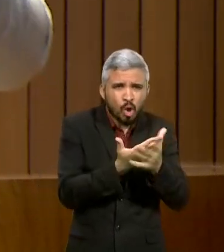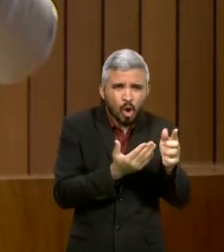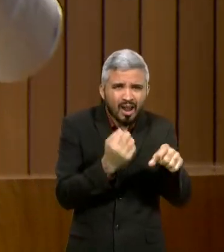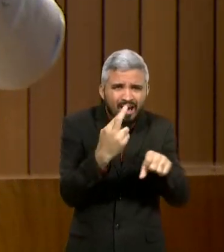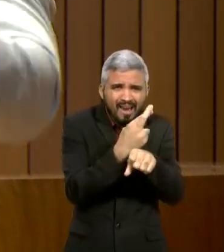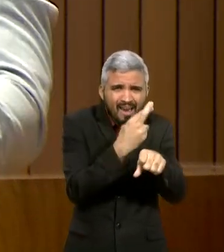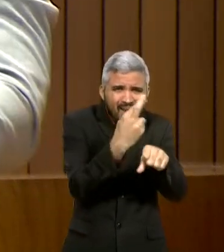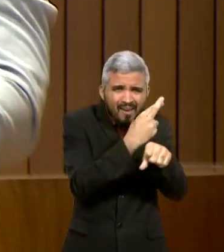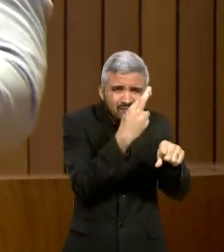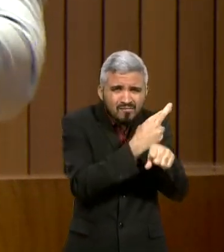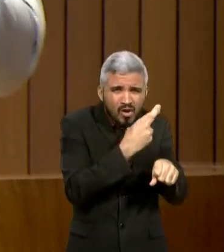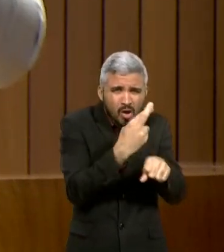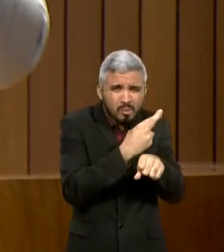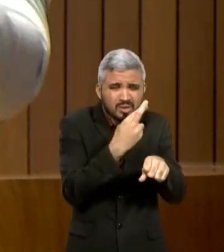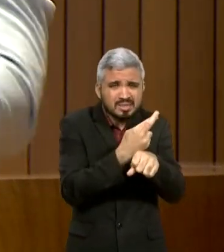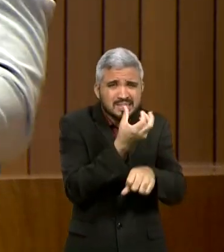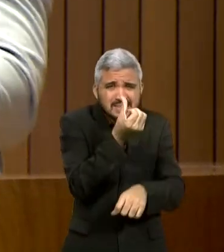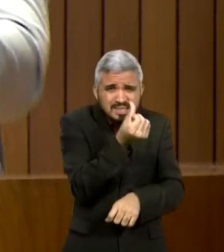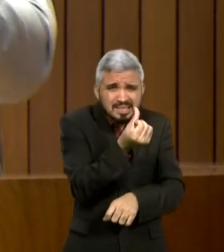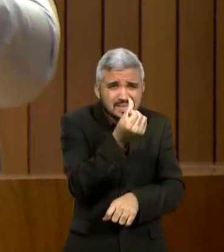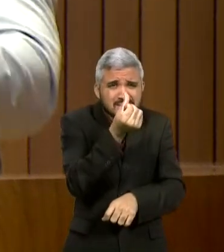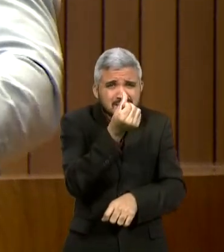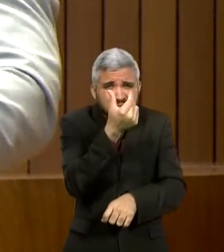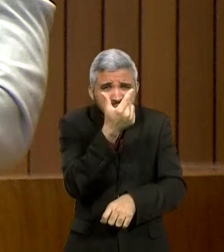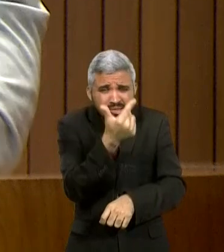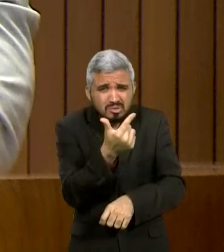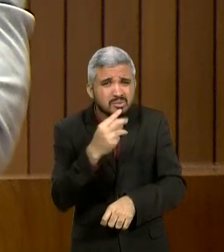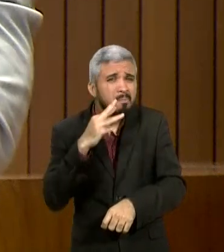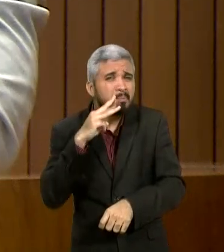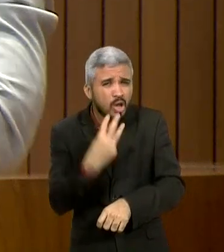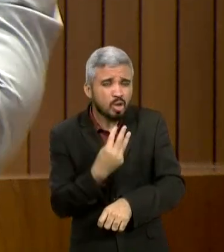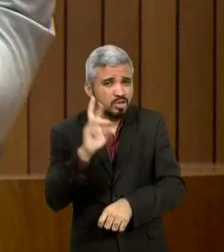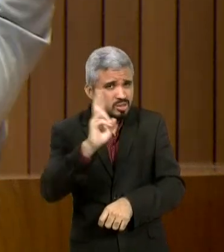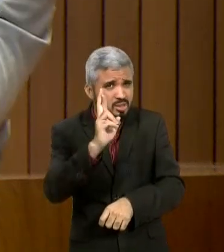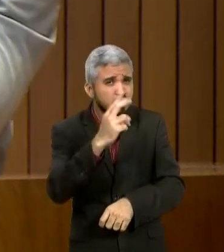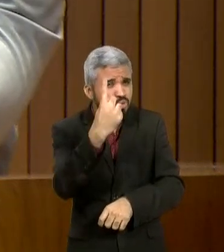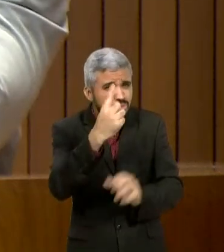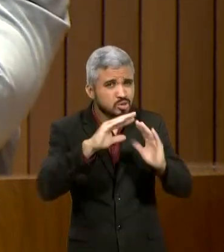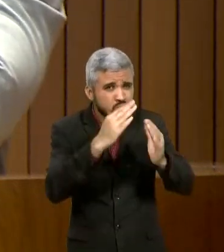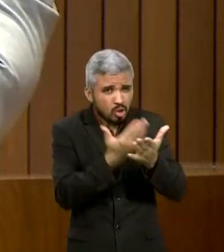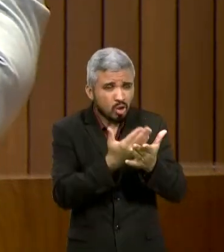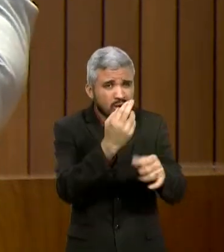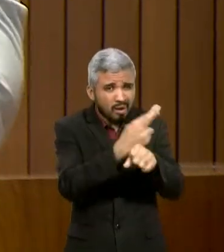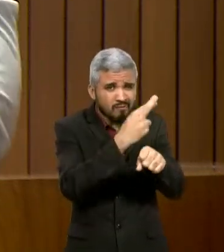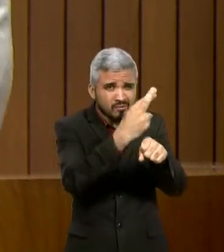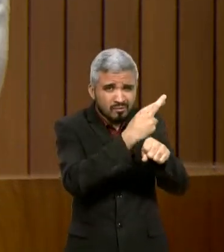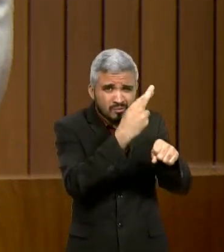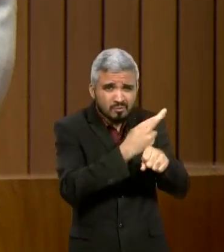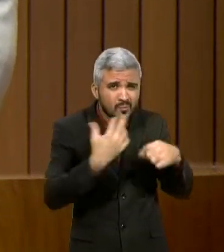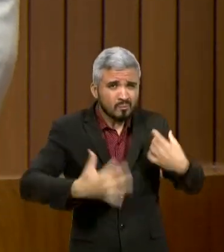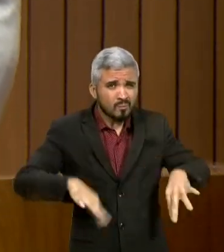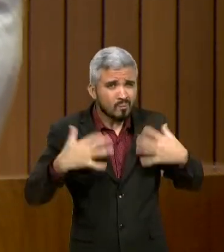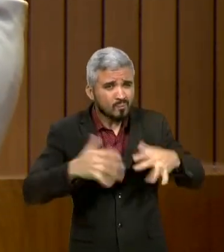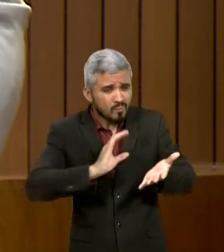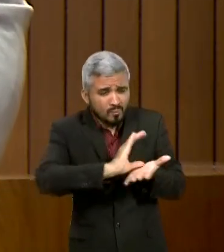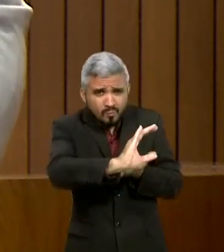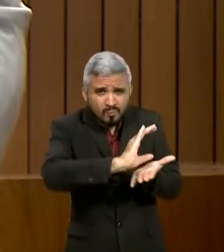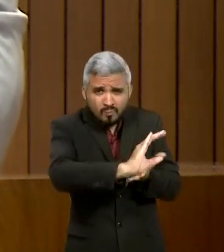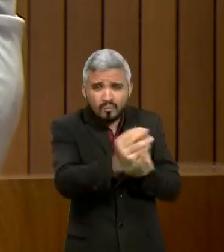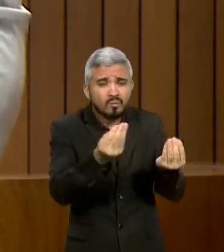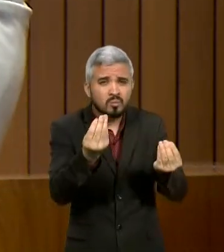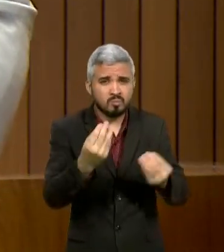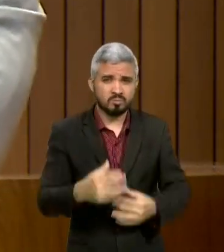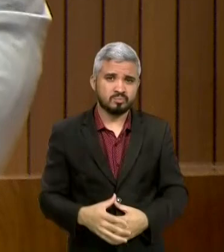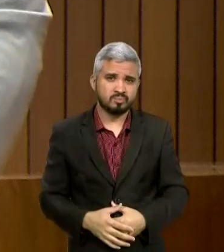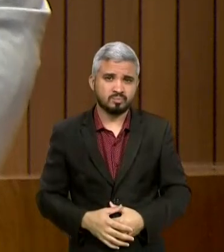aqui nos solidarizamos a essa causa dos professores. Mas o que eu quero aqui, senhora presidente, é fazer uma defesa